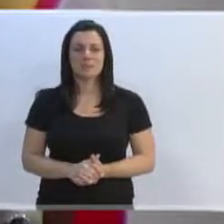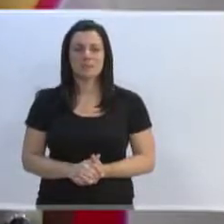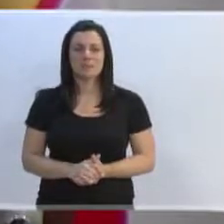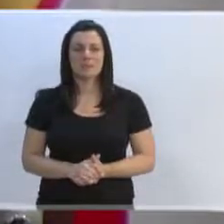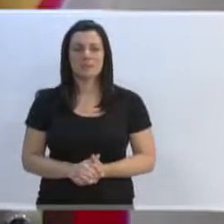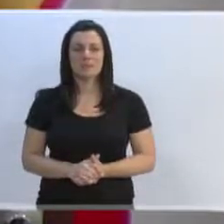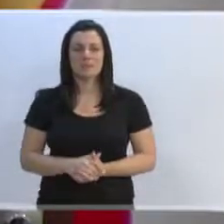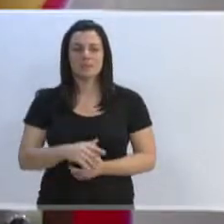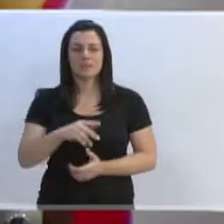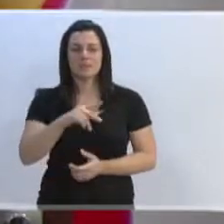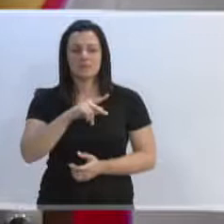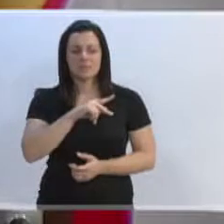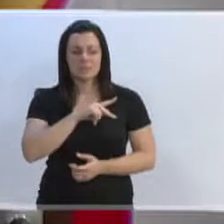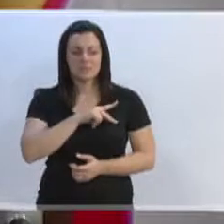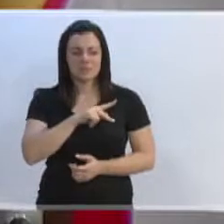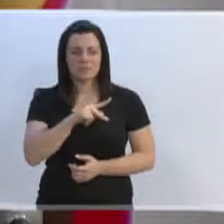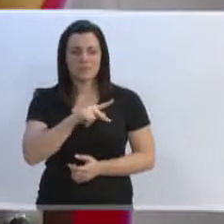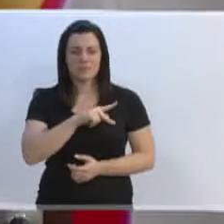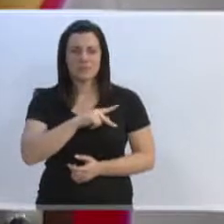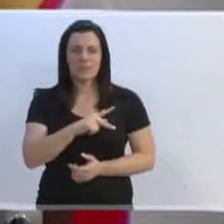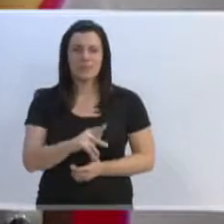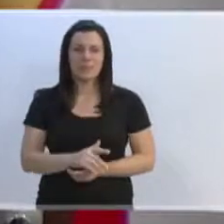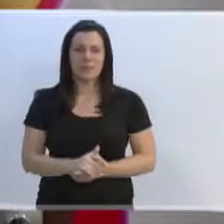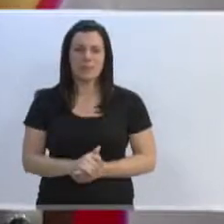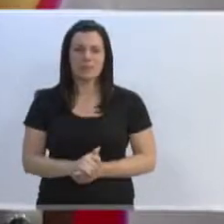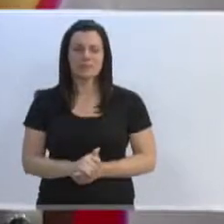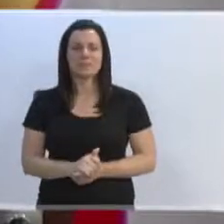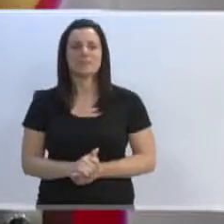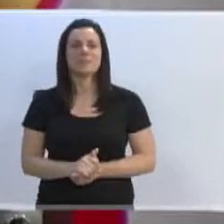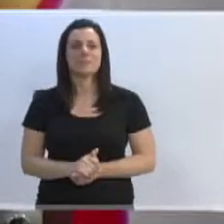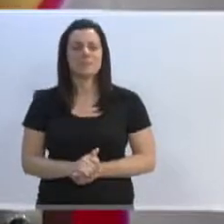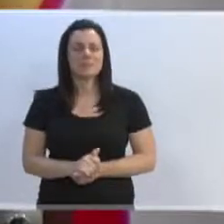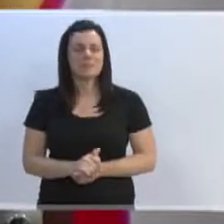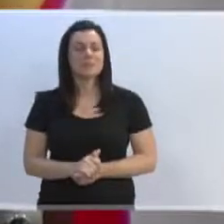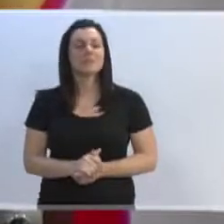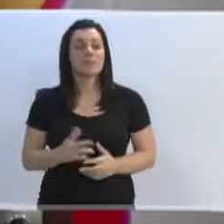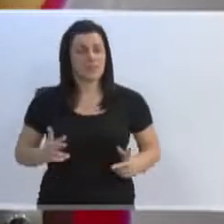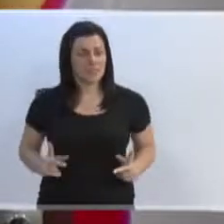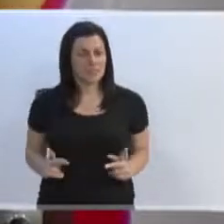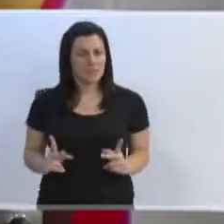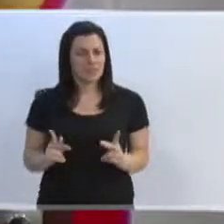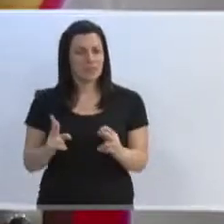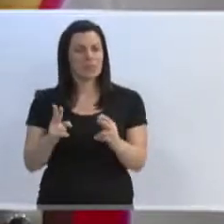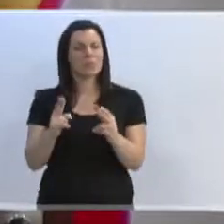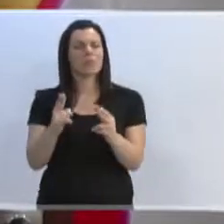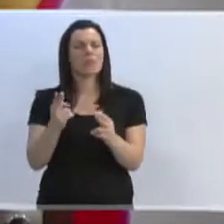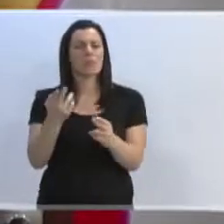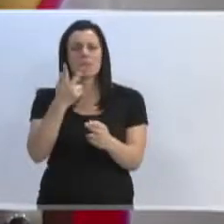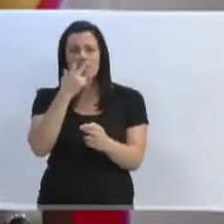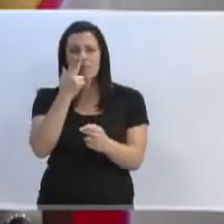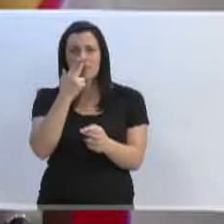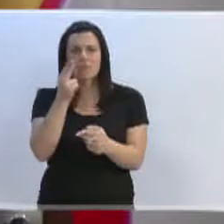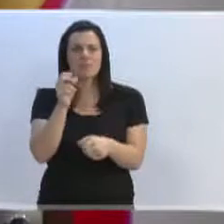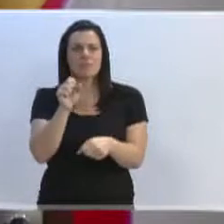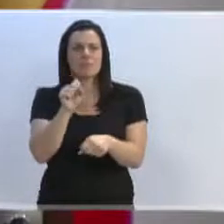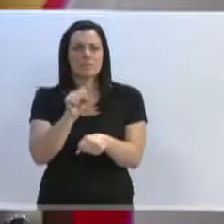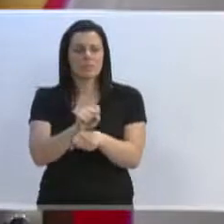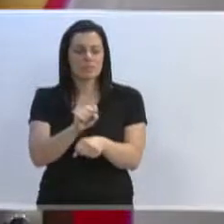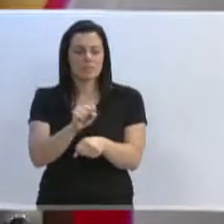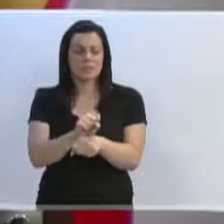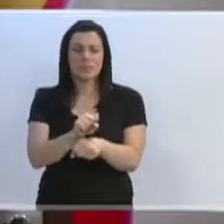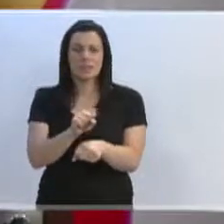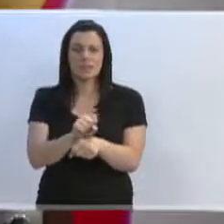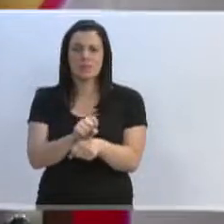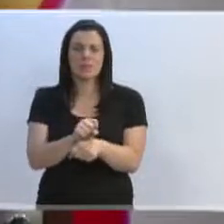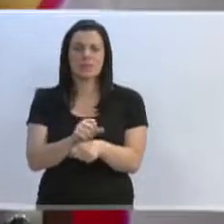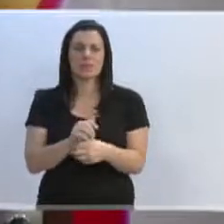senhor presidente, vem aí um mutirão de cirurgias eletivas. Governo do Estado, Secretaria Estadual, serão realizados em torno de